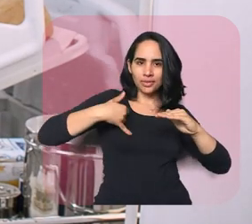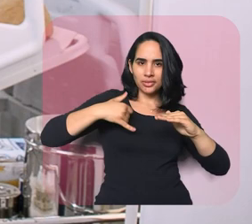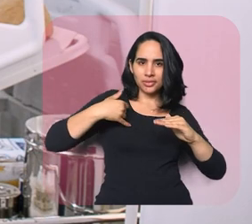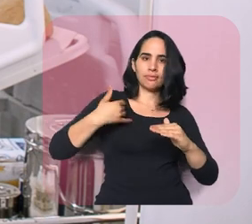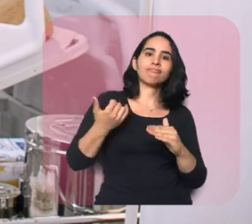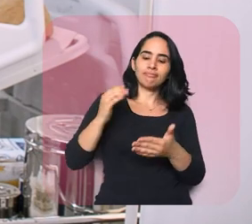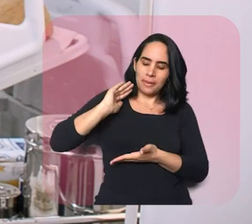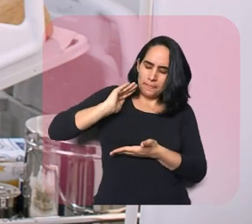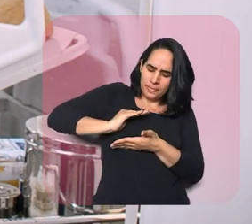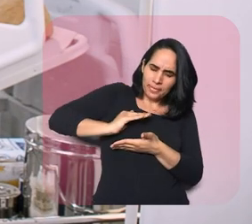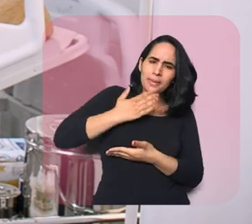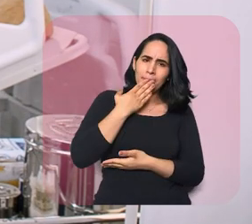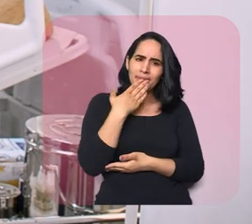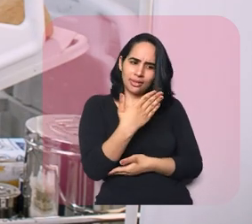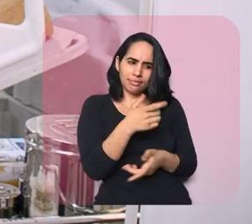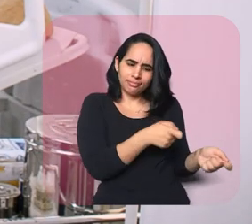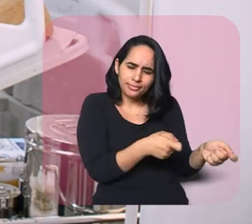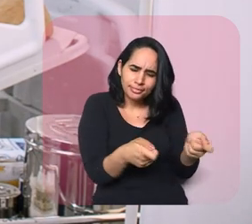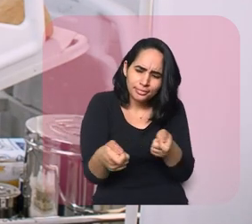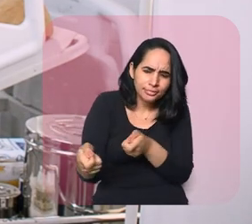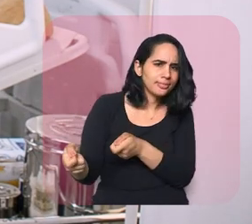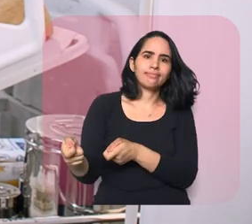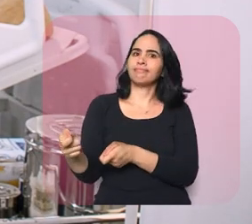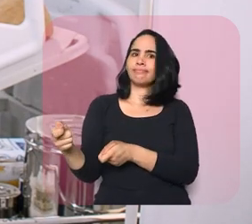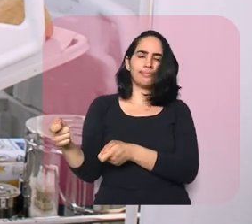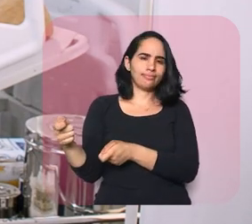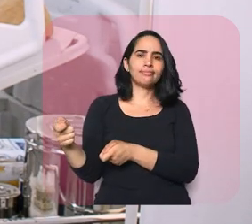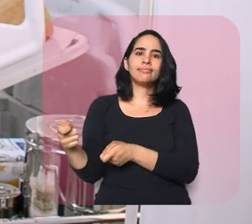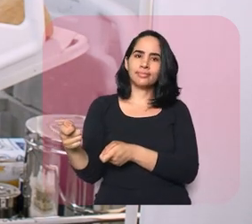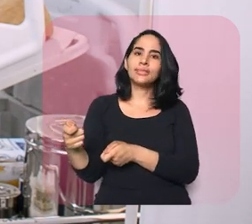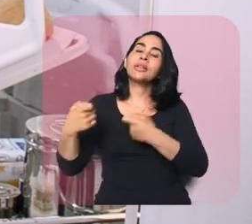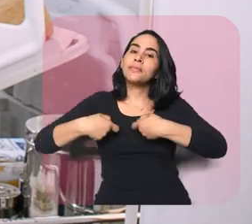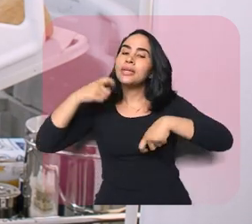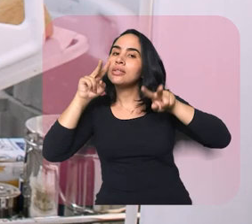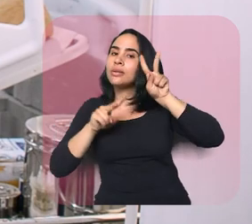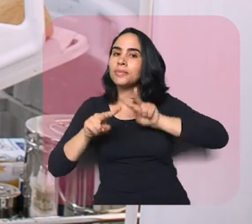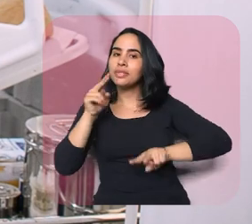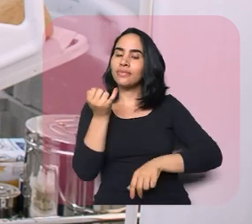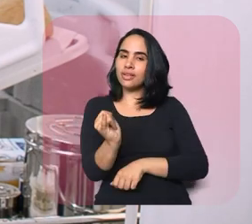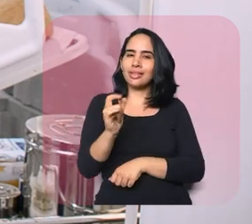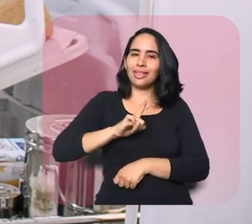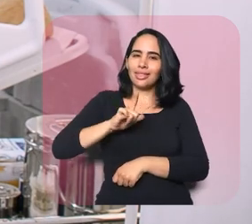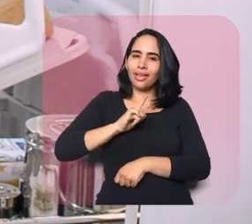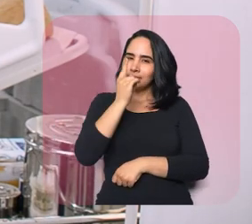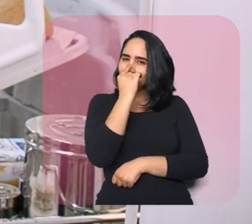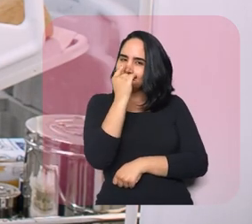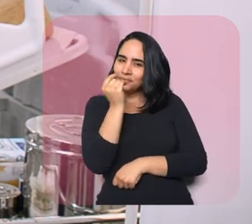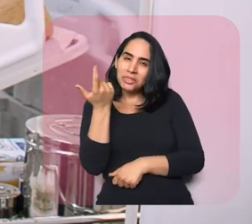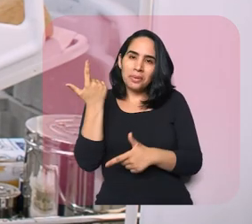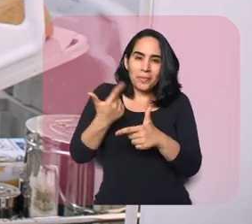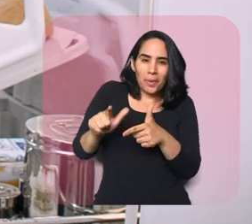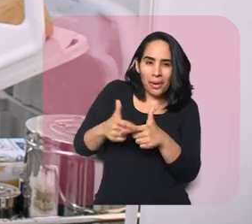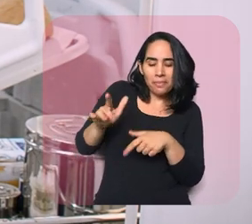mamografia não é solicitada rotineiramente, pois ela só deve ser realizada em mulheres que possuam fatores de